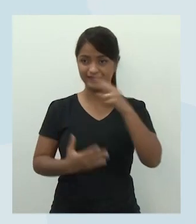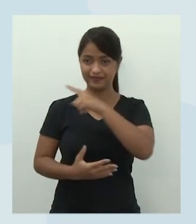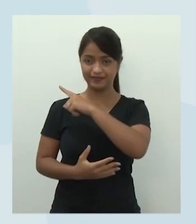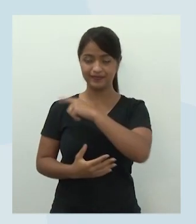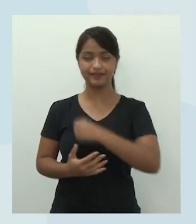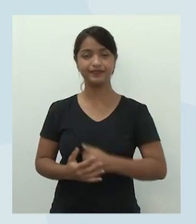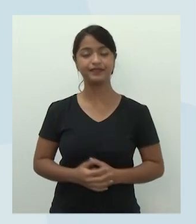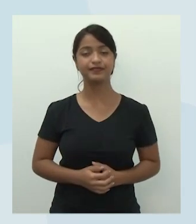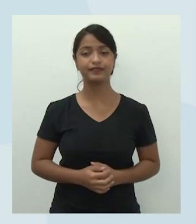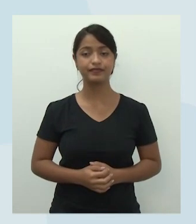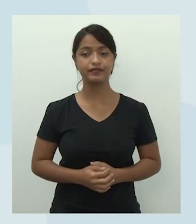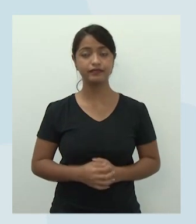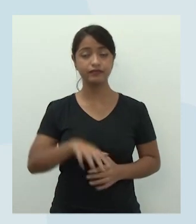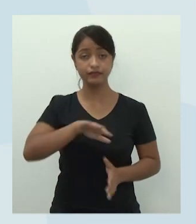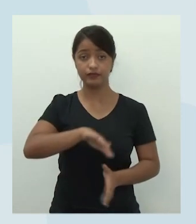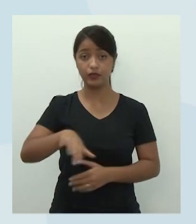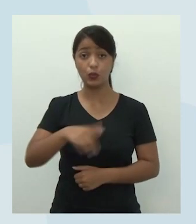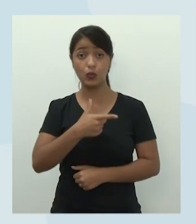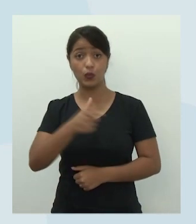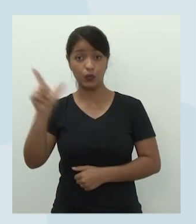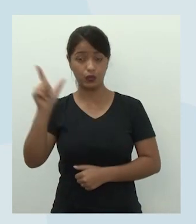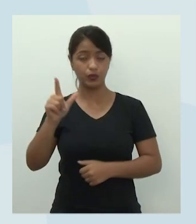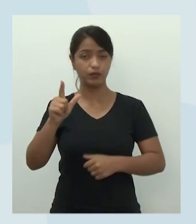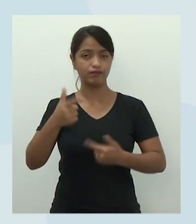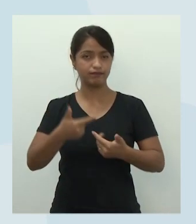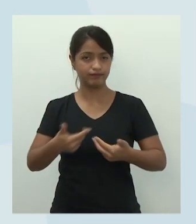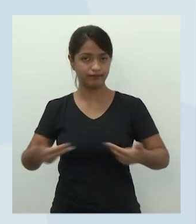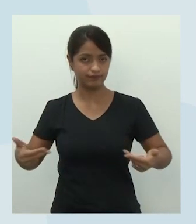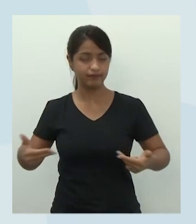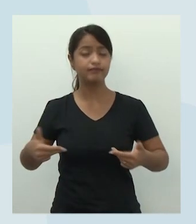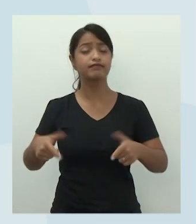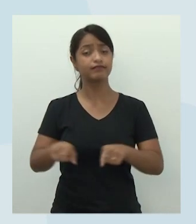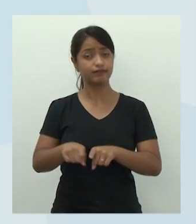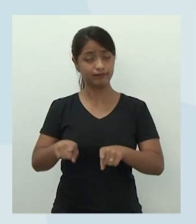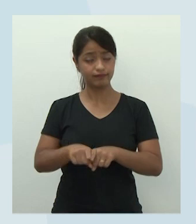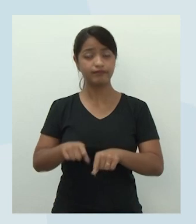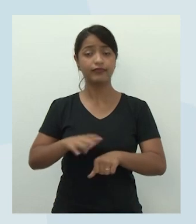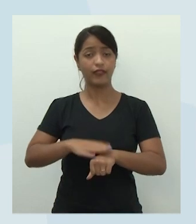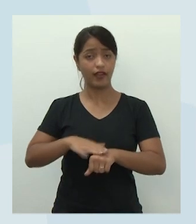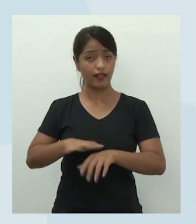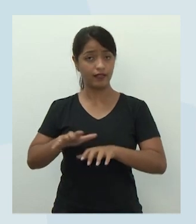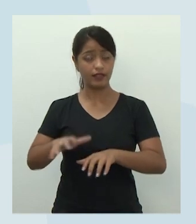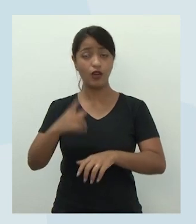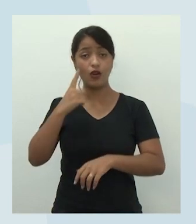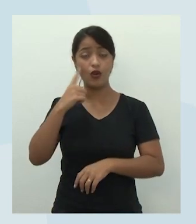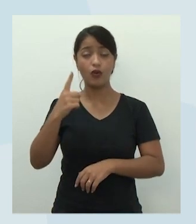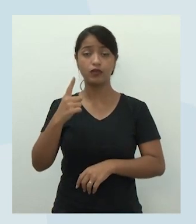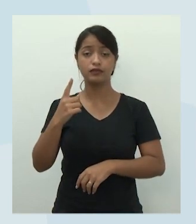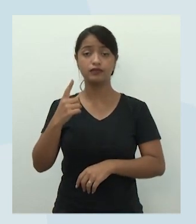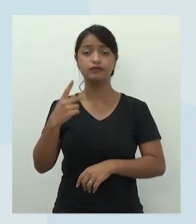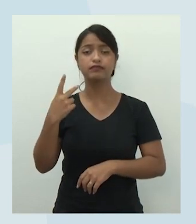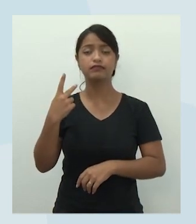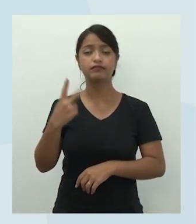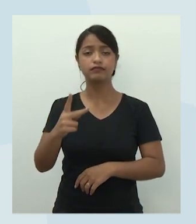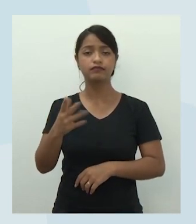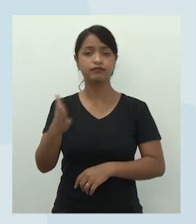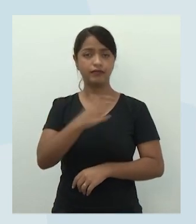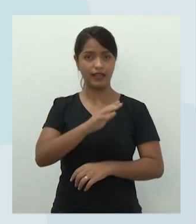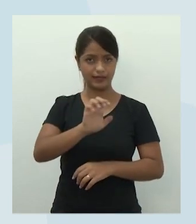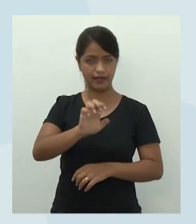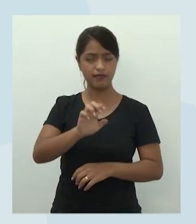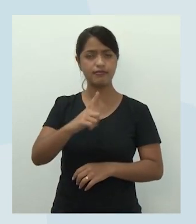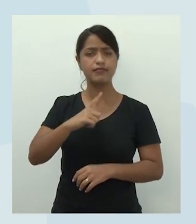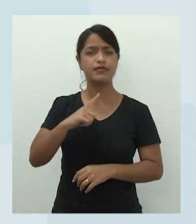imagem. Outros artefatos também eram feitos aí. Então, nessa primeira imagem que vocês estão vendo do lado esquerdo da tela,